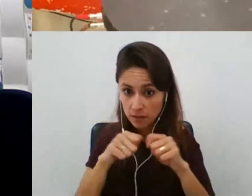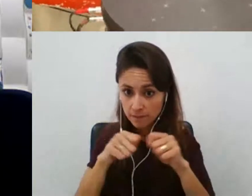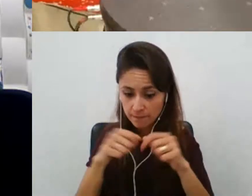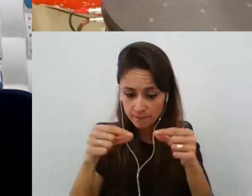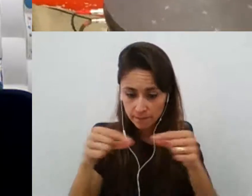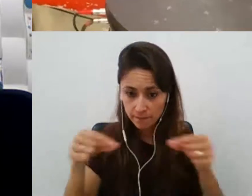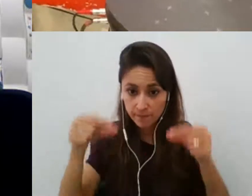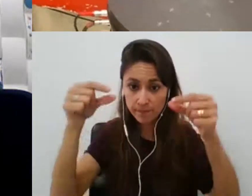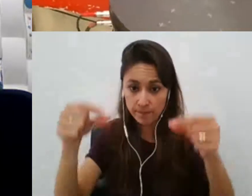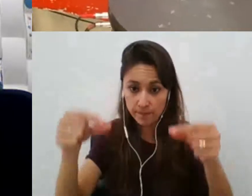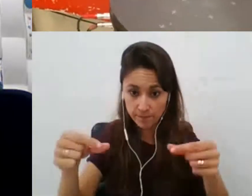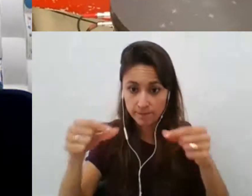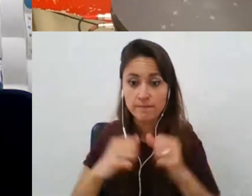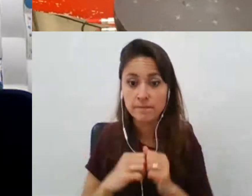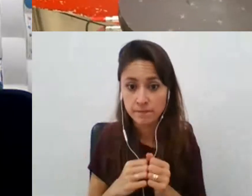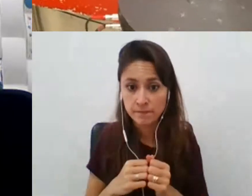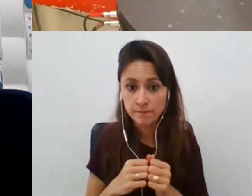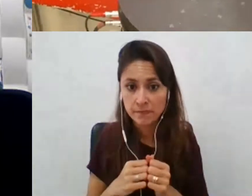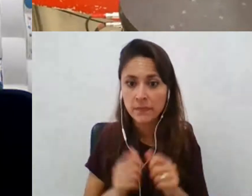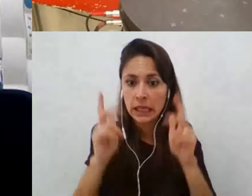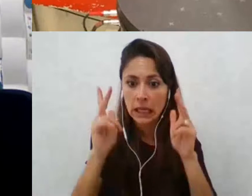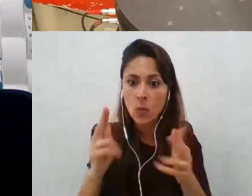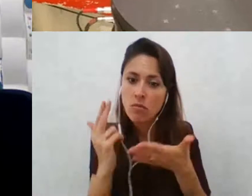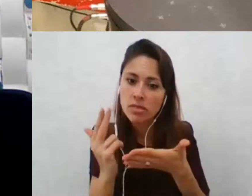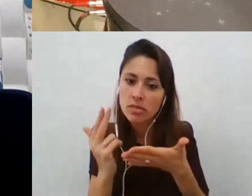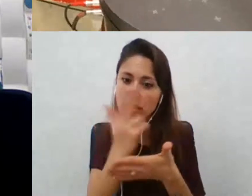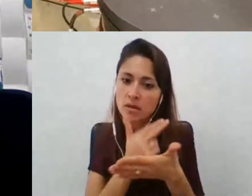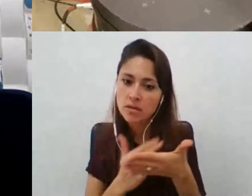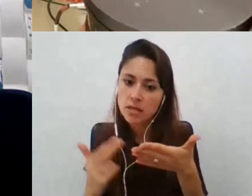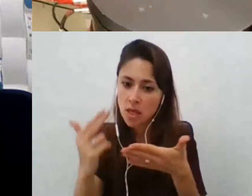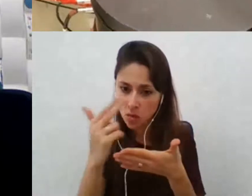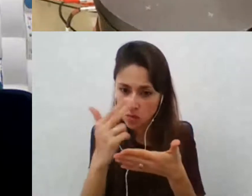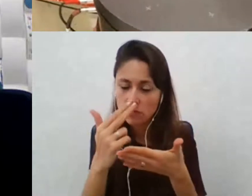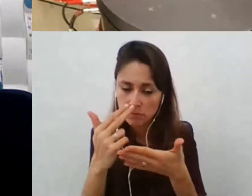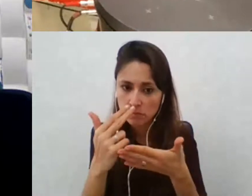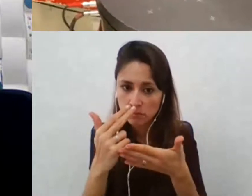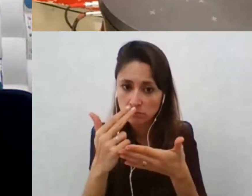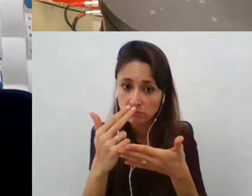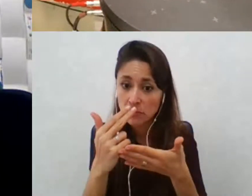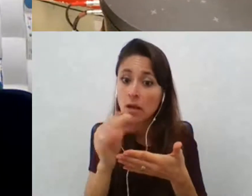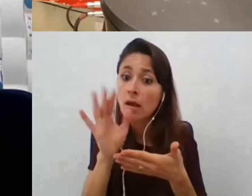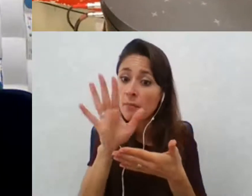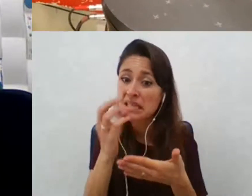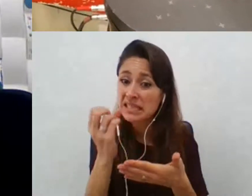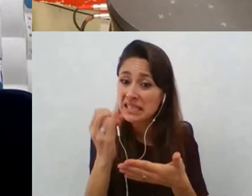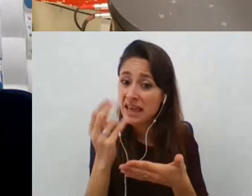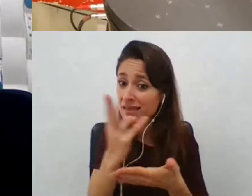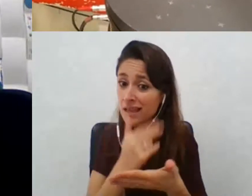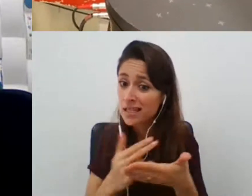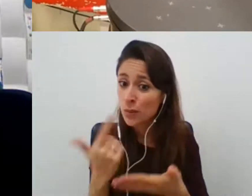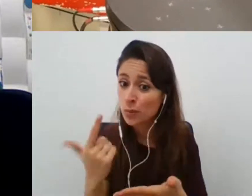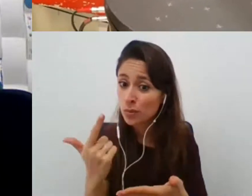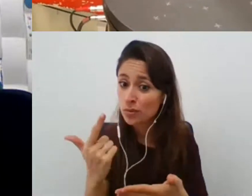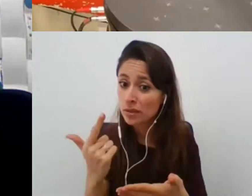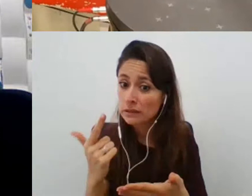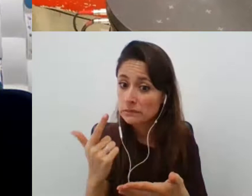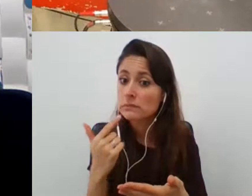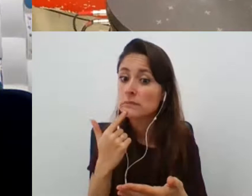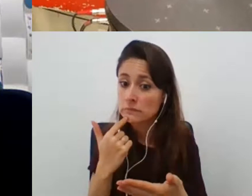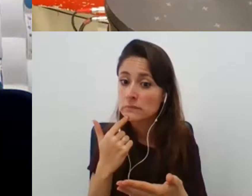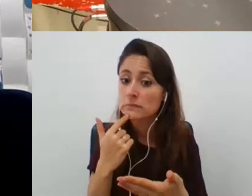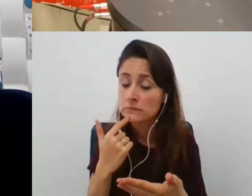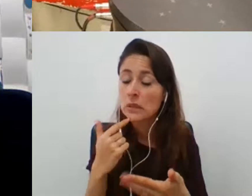Porventura, se a gente não tivesse o desenho dessa peça, isso ia gerar um problema muito sério para a gente poder